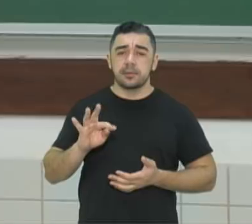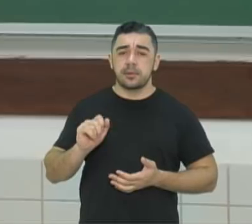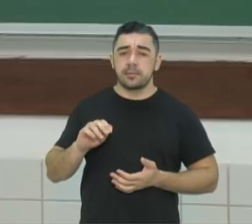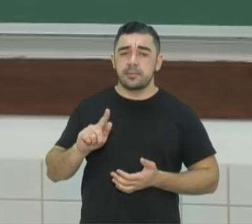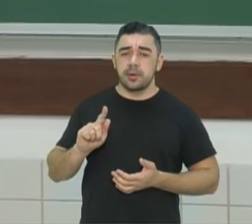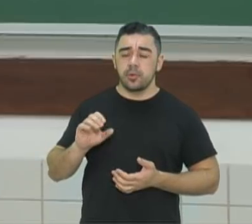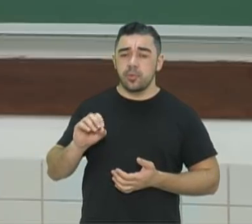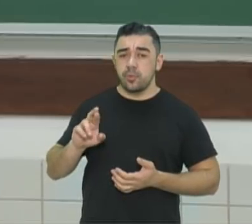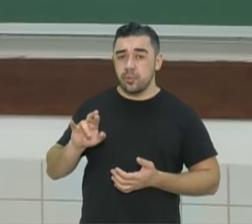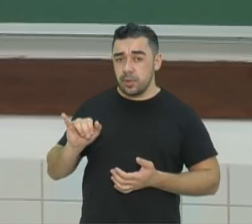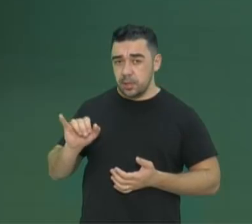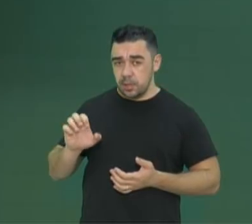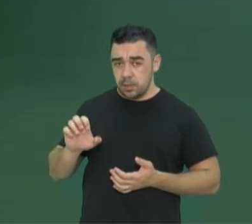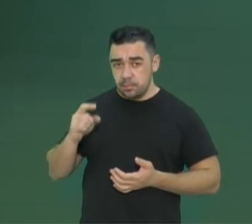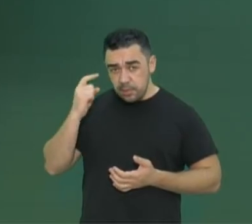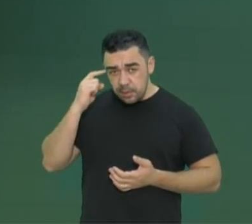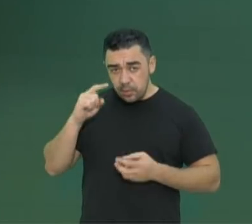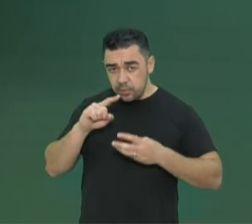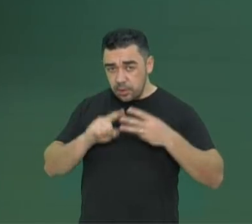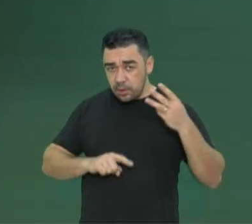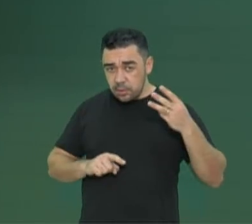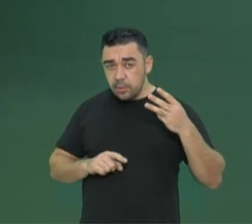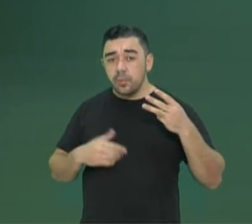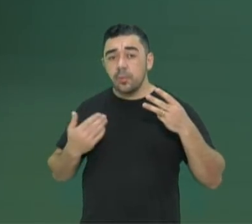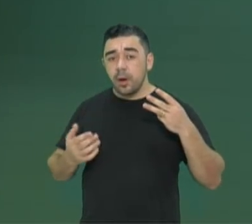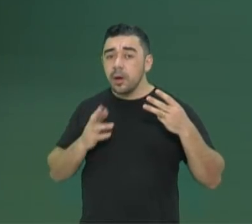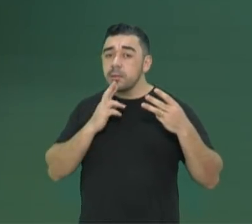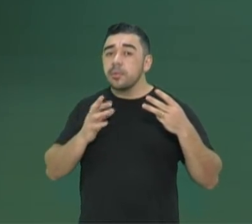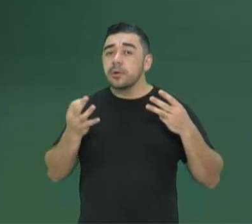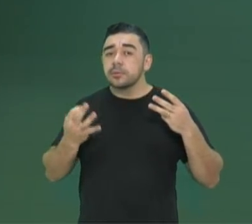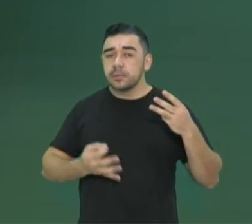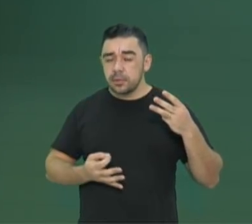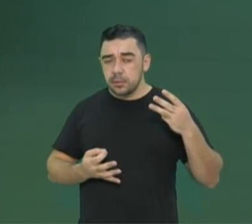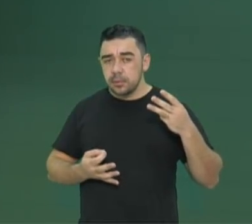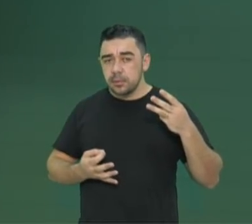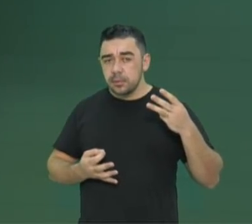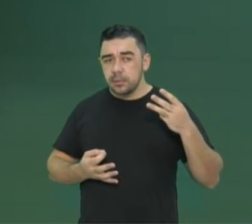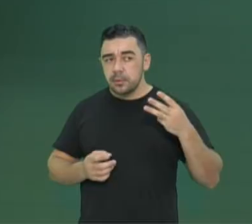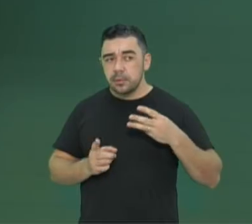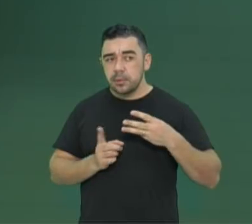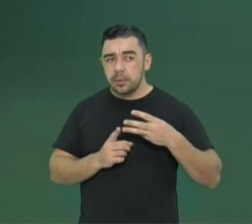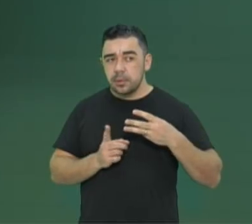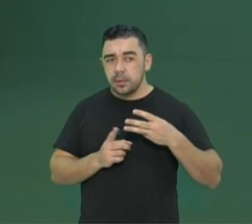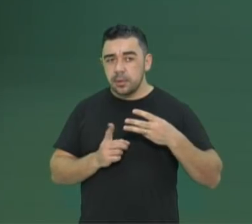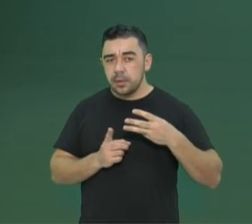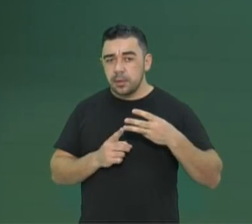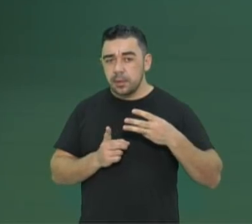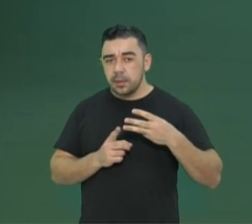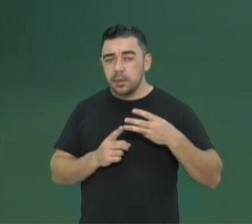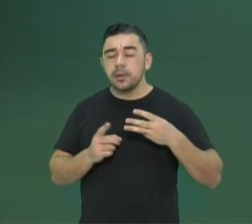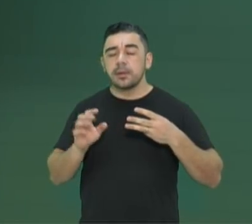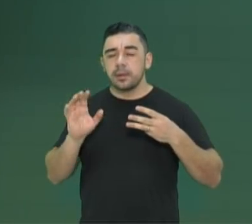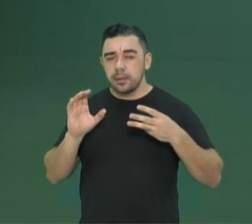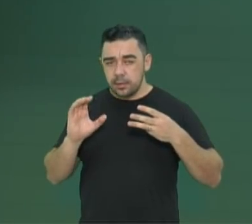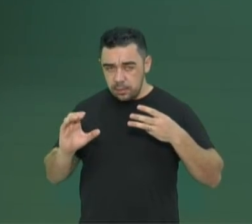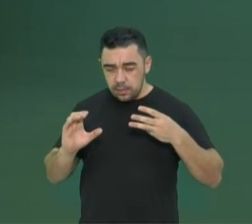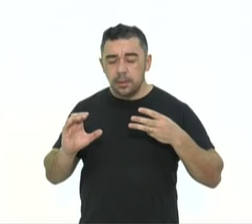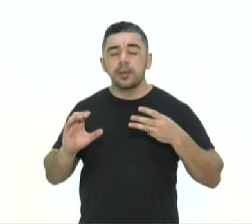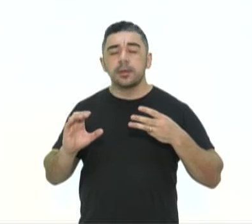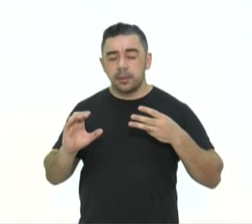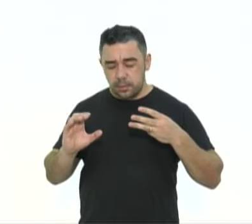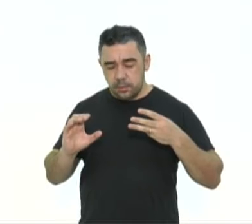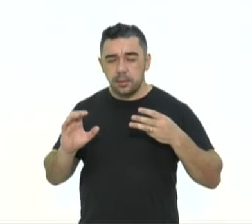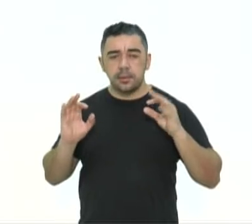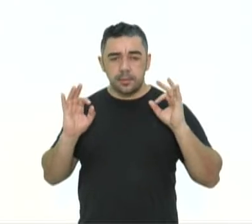Então, podemos pensar nesses três aqui, tá? E aí nós vamos ver qual foi a resposta que vocês deram. Se vocês colocaram a